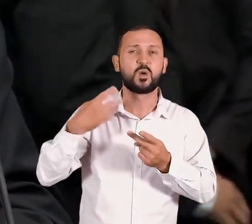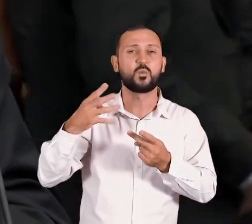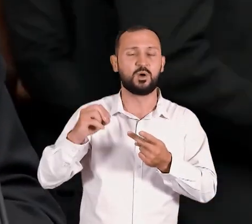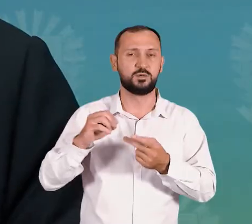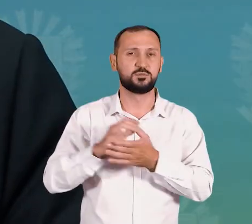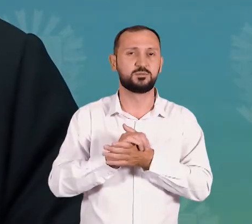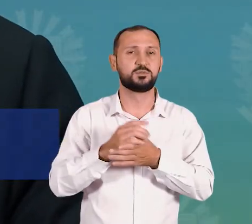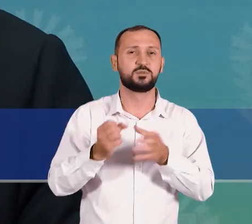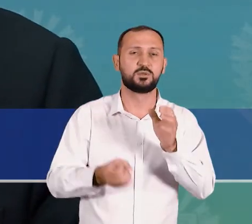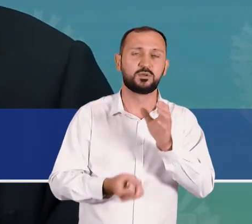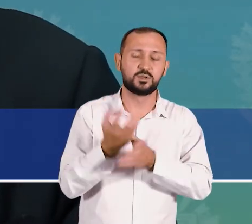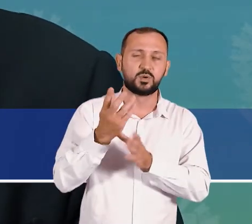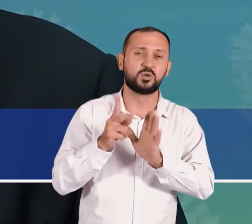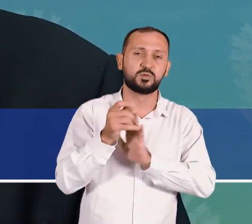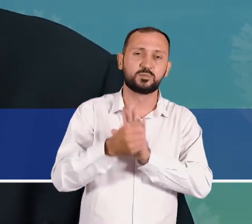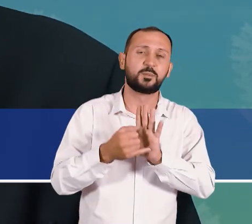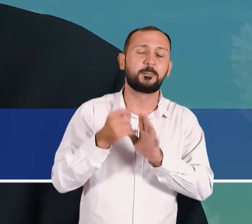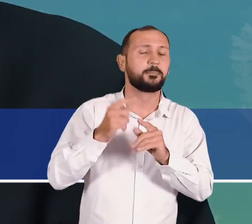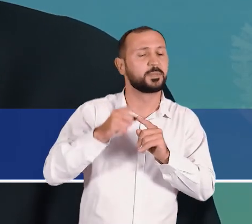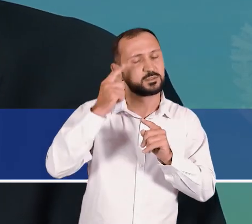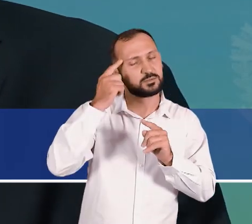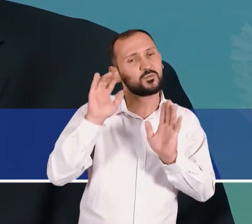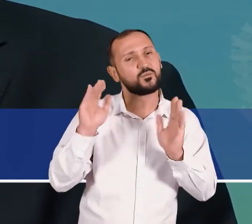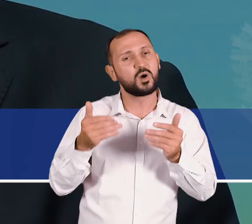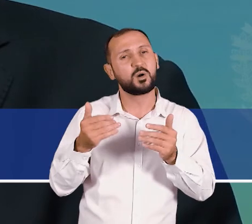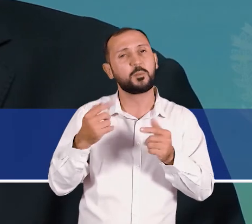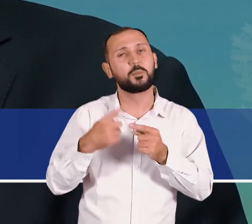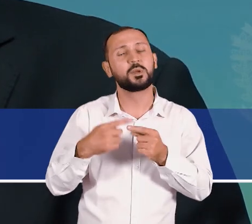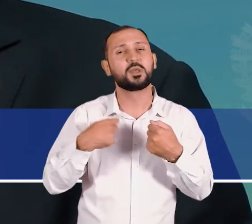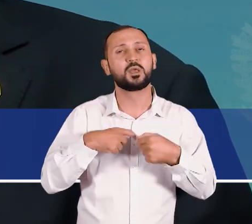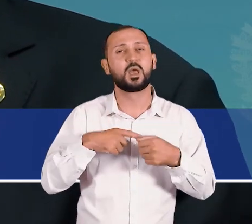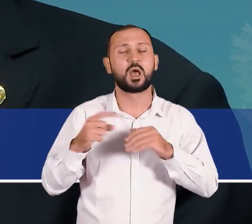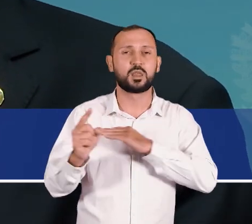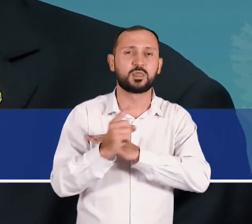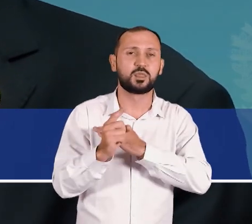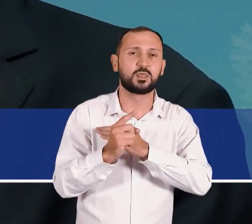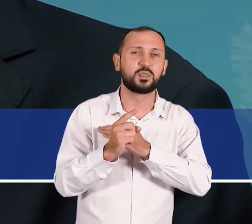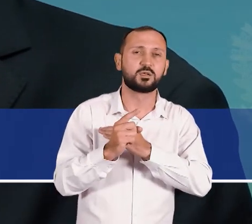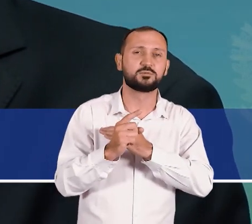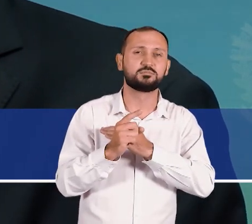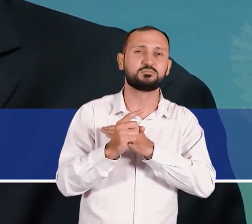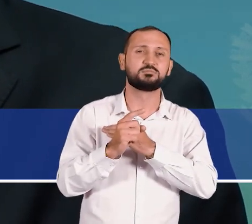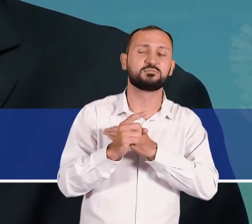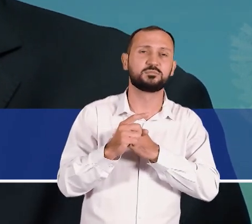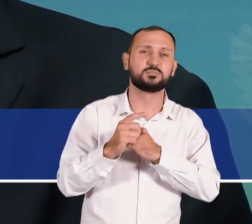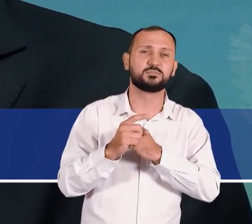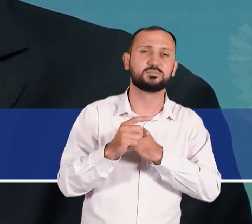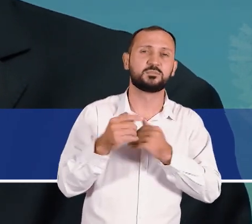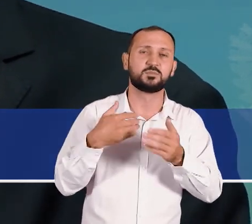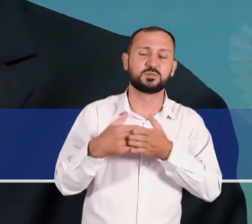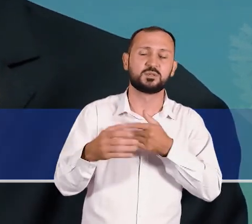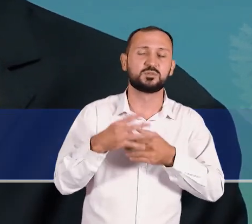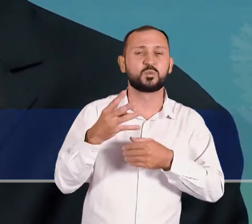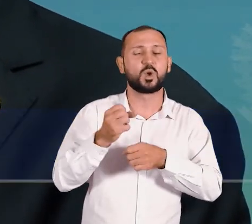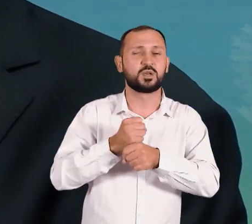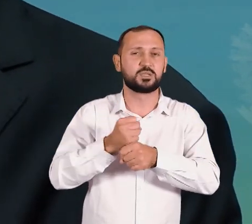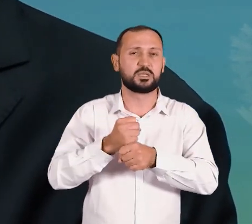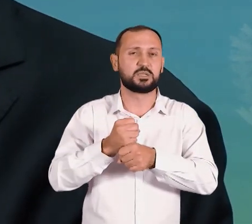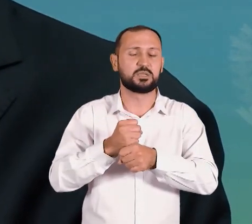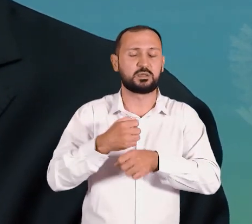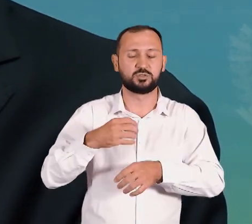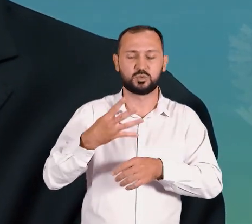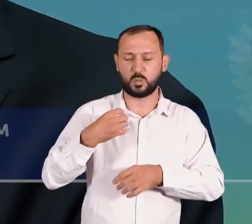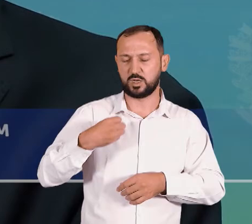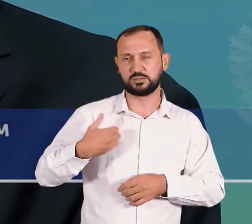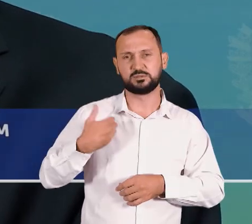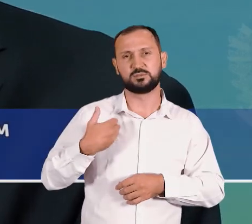40 anos. Nós elaboramos esse projeto pensando nisso aí, porque atende a pessoa acima de 40